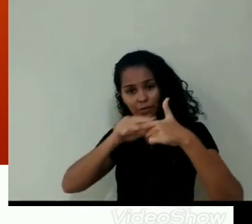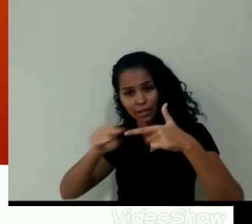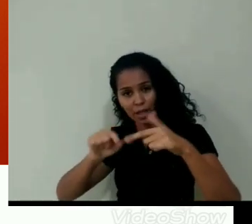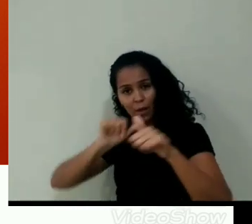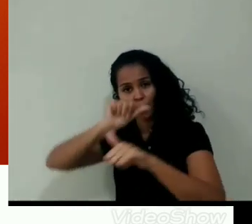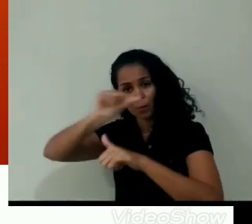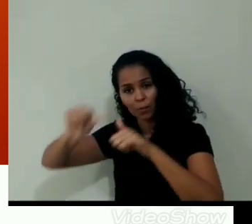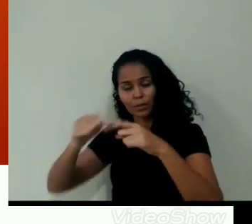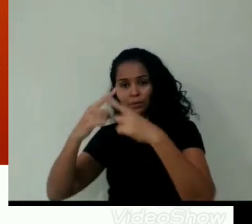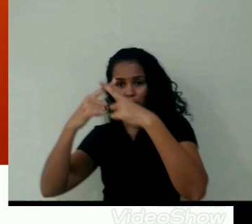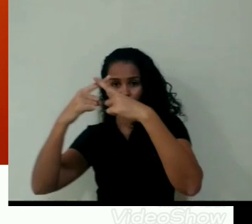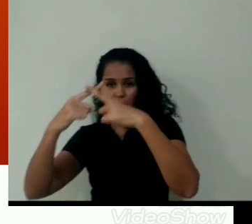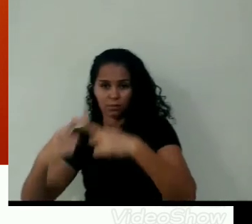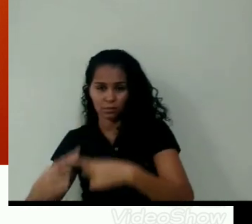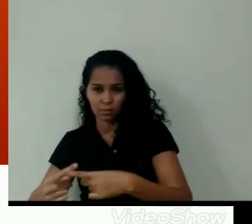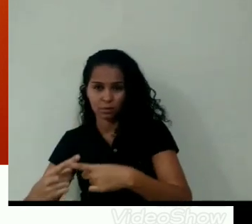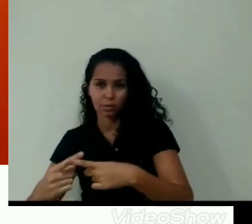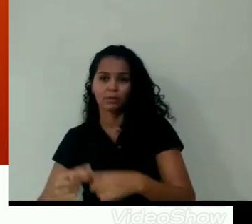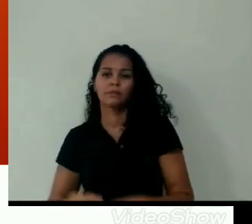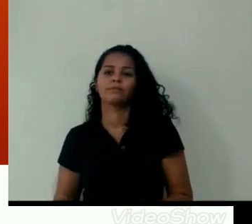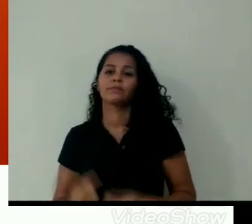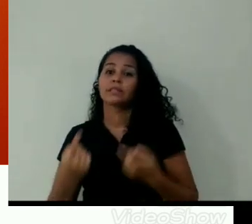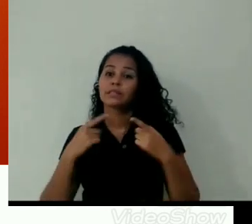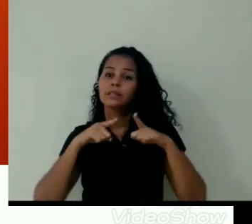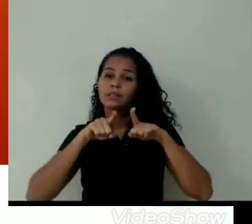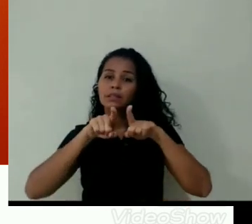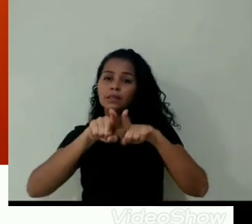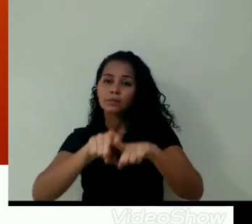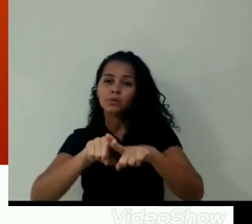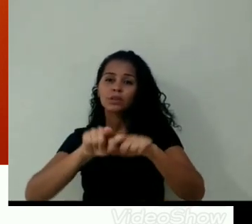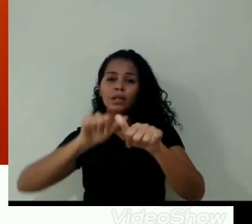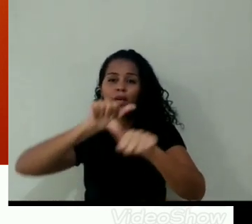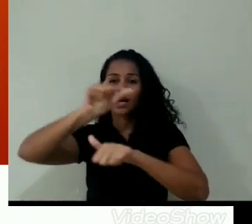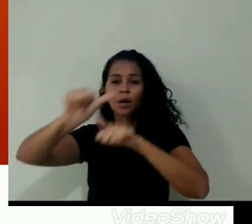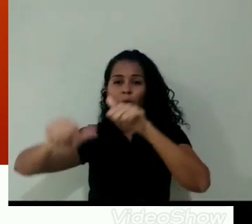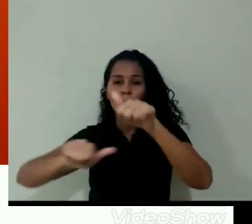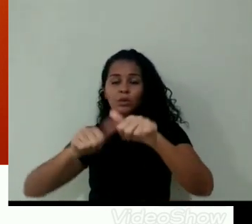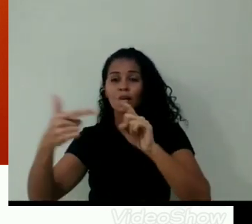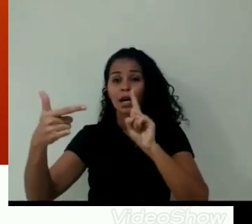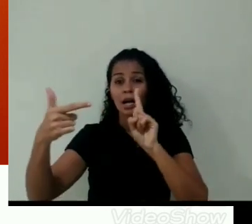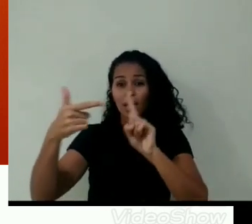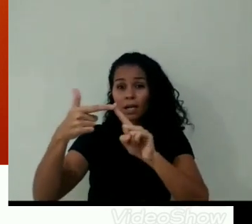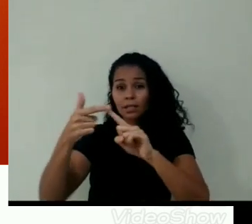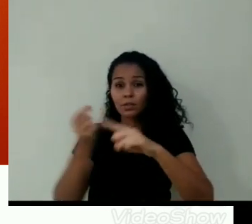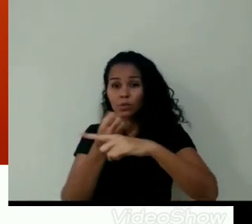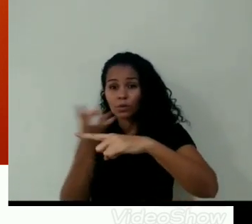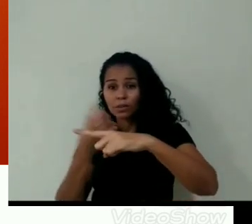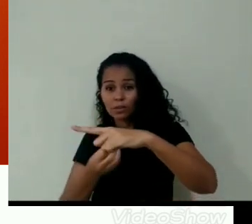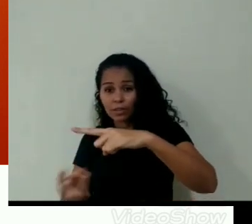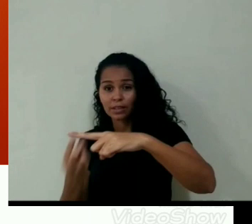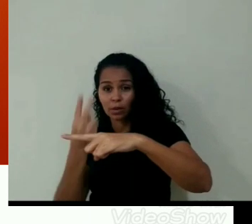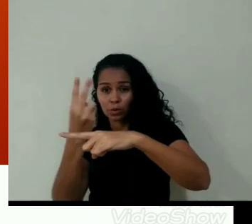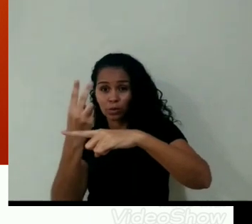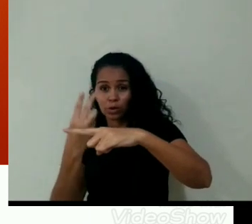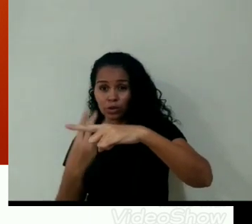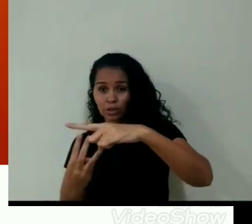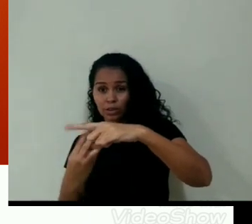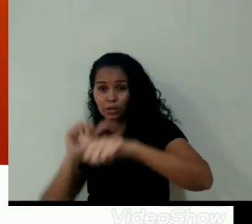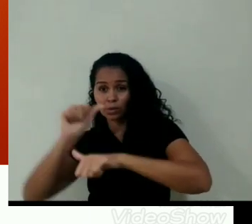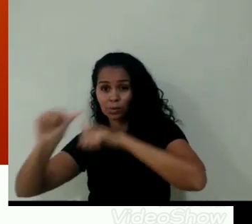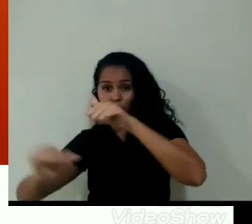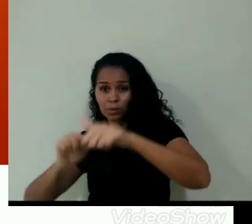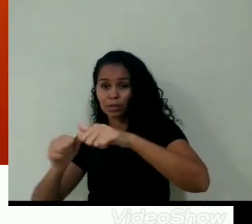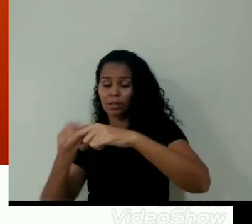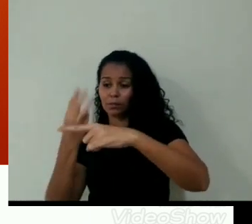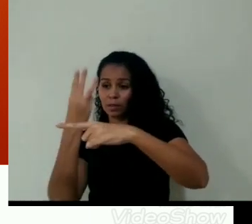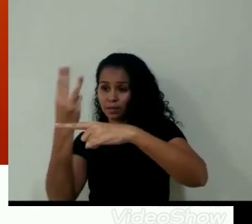para 3/2. Bom, agora que você transformou a divisão em multiplicação, proceda como no caso anterior.